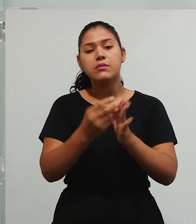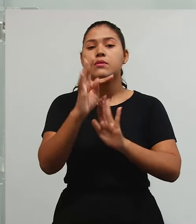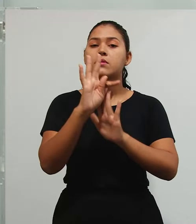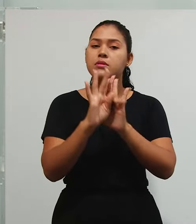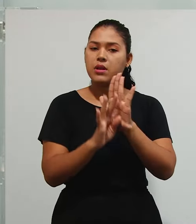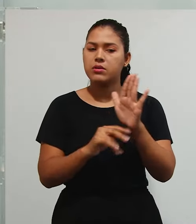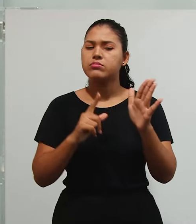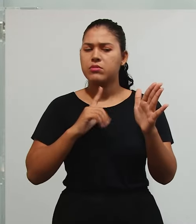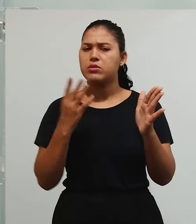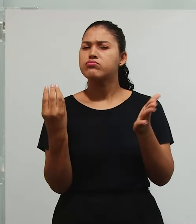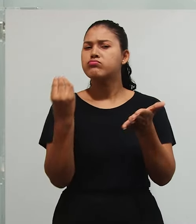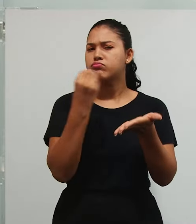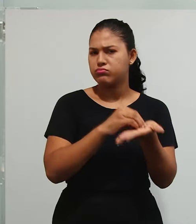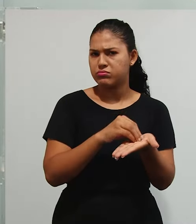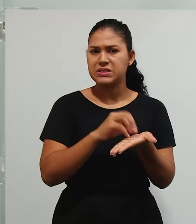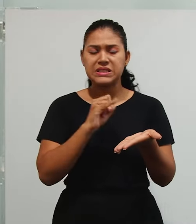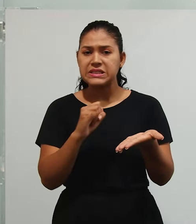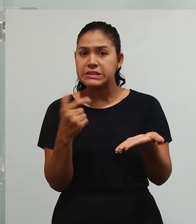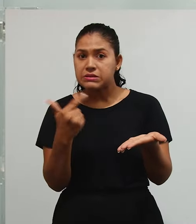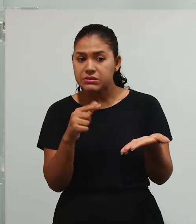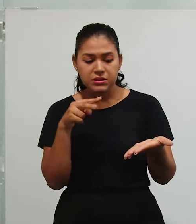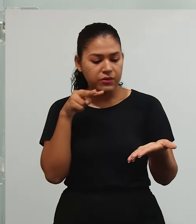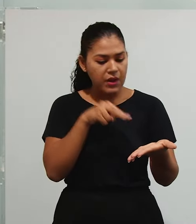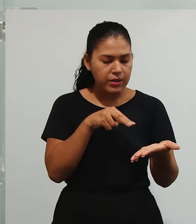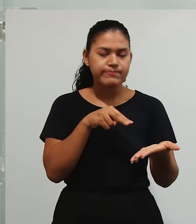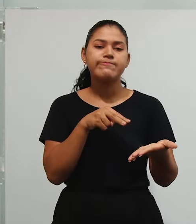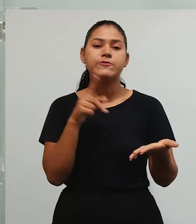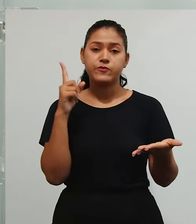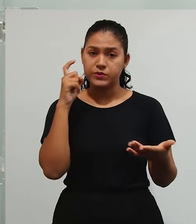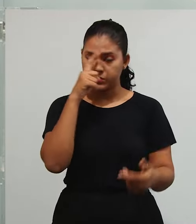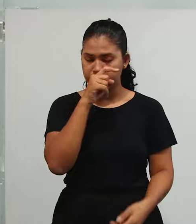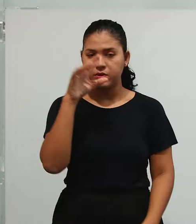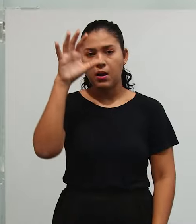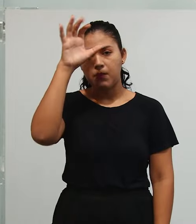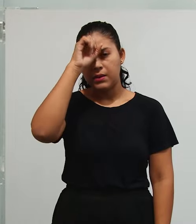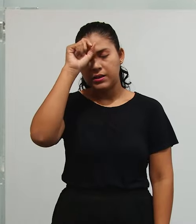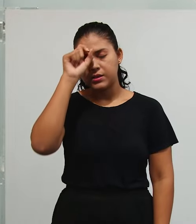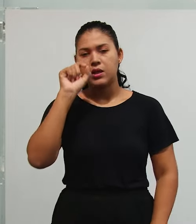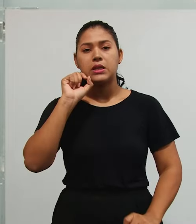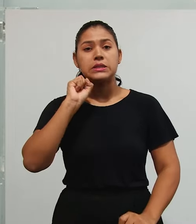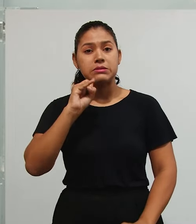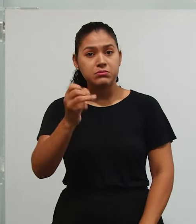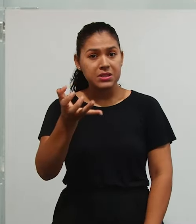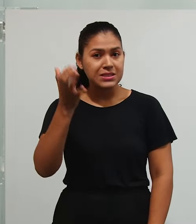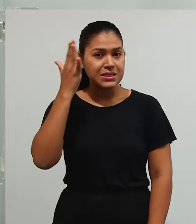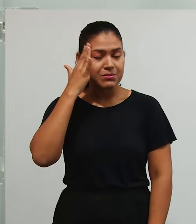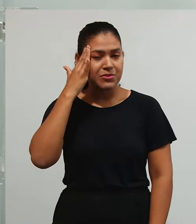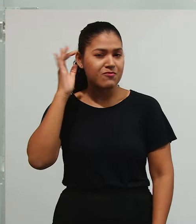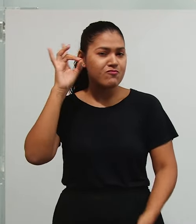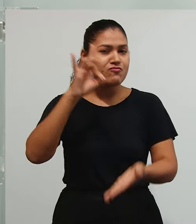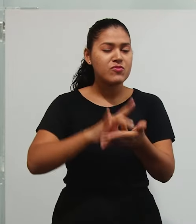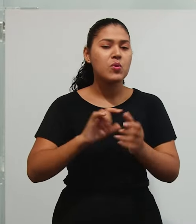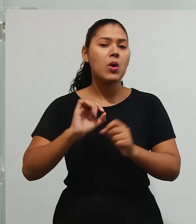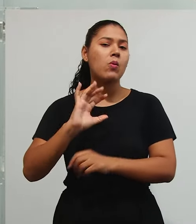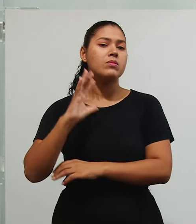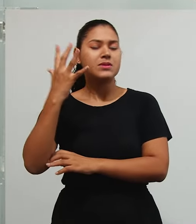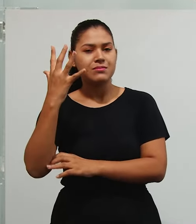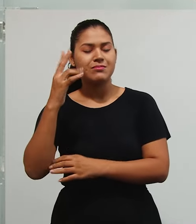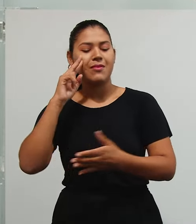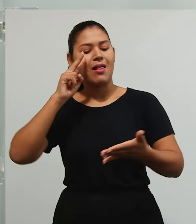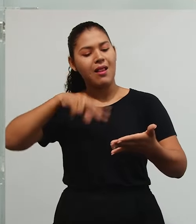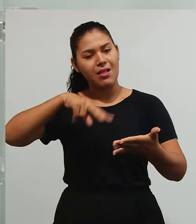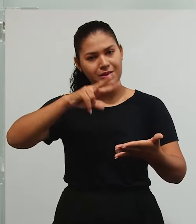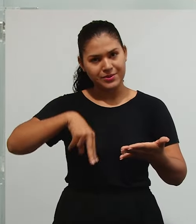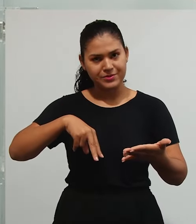Sem eles, o processo fica mais dificultoso. Se você quiser saber de verdade o que está acontecendo, você tem que ir lá e ler. Só